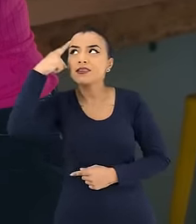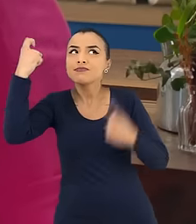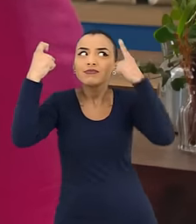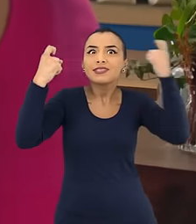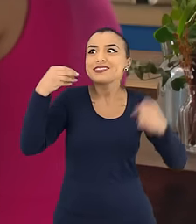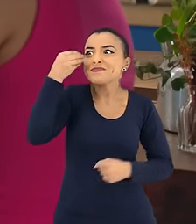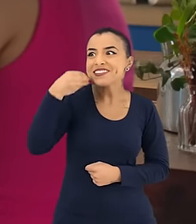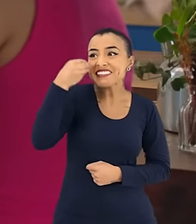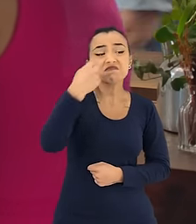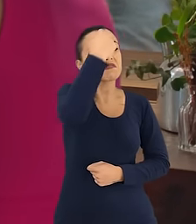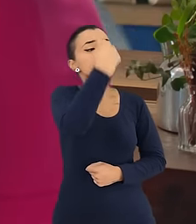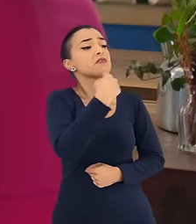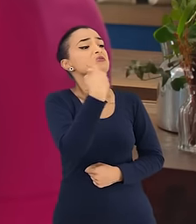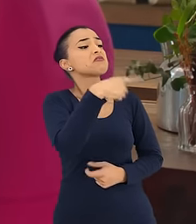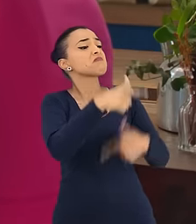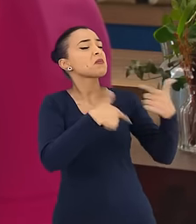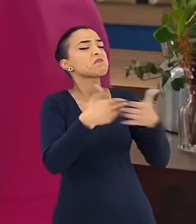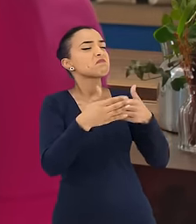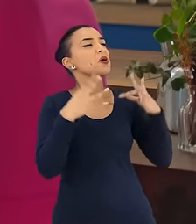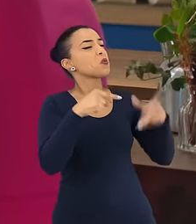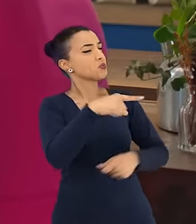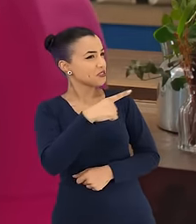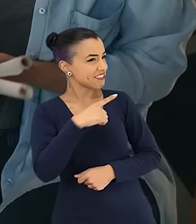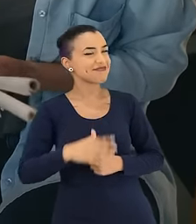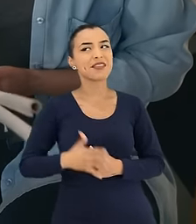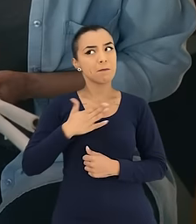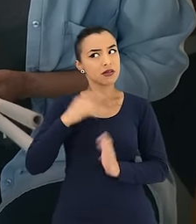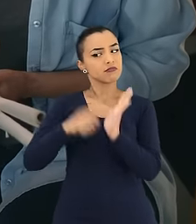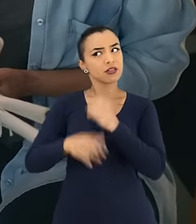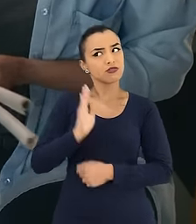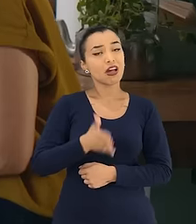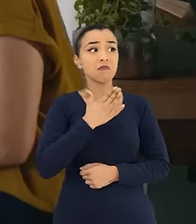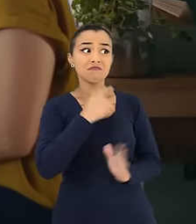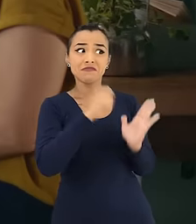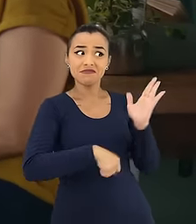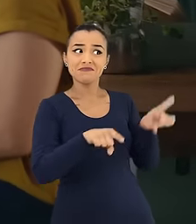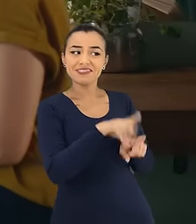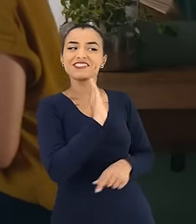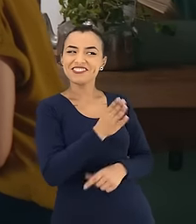experiências criativas. É, e não importa com o que você trabalhe. Lá tem de tudo. Eu já fiz minha inscrição.